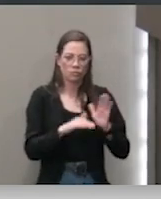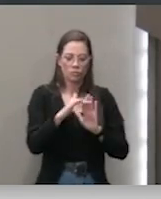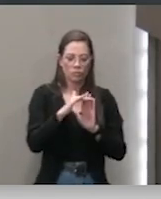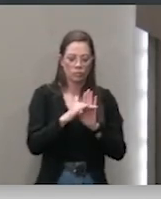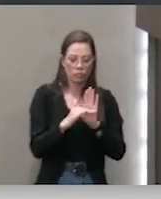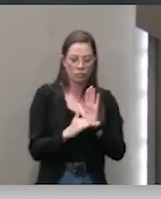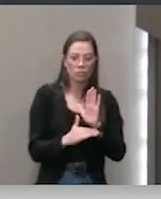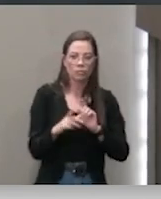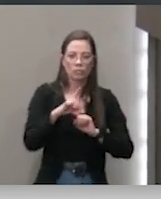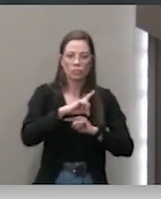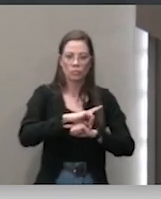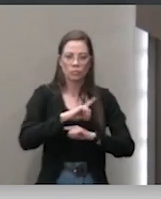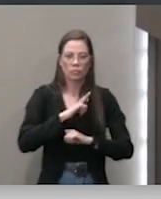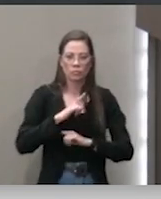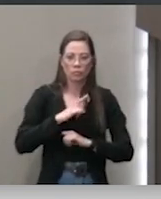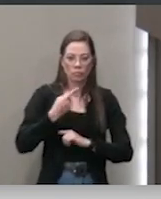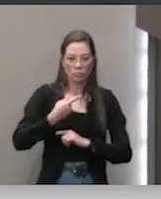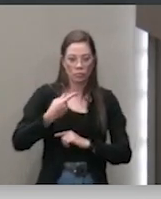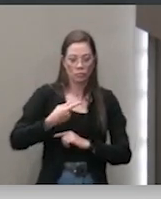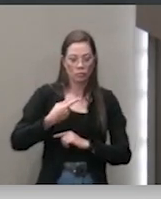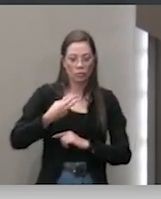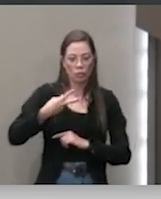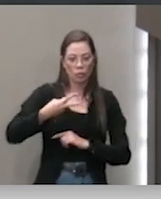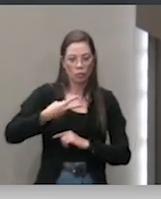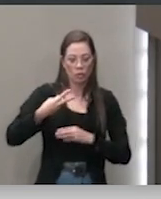do dia, onde temos 2 moções de apoio.